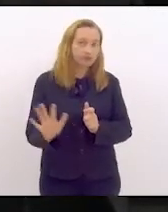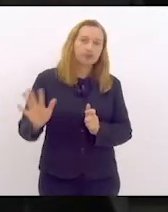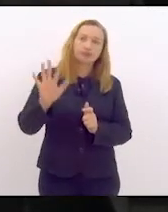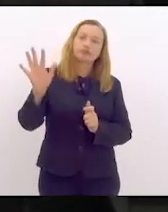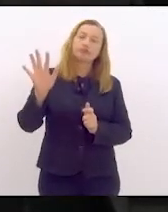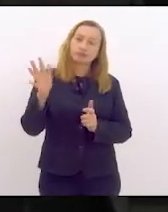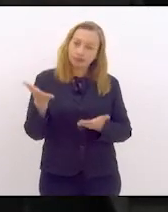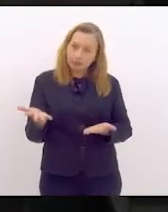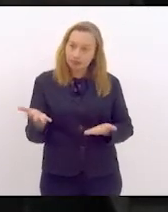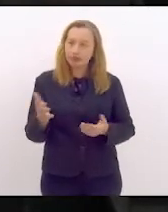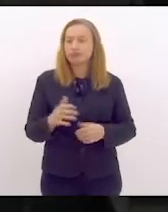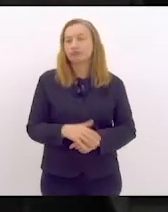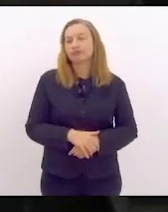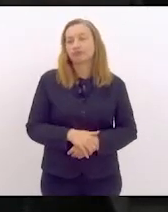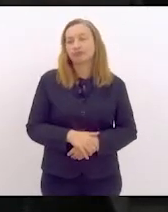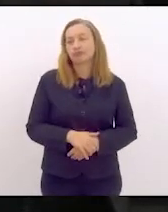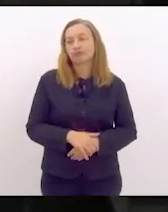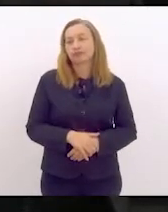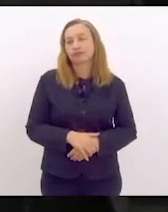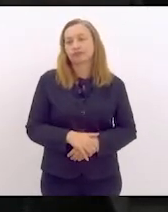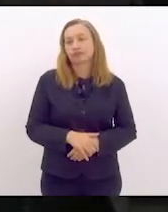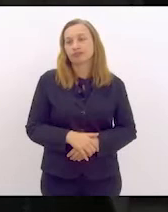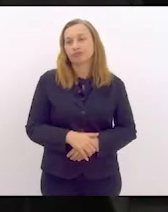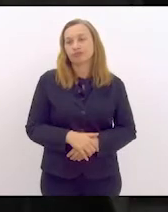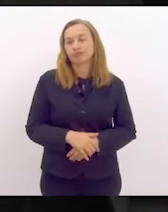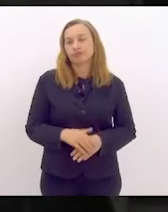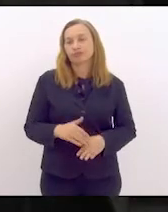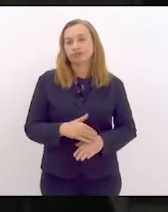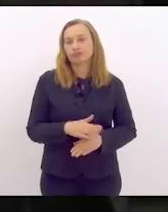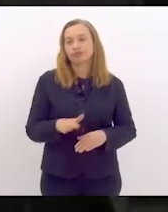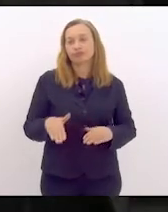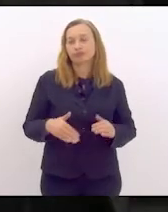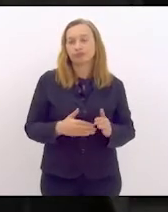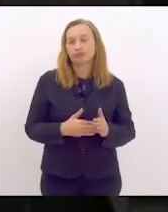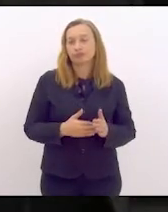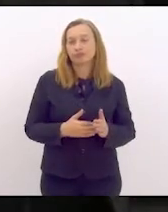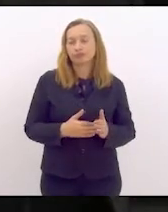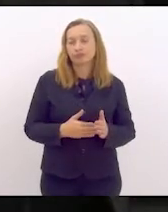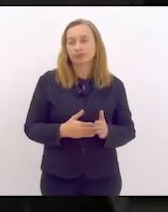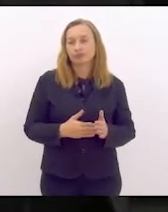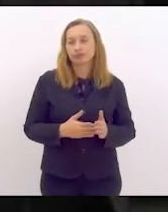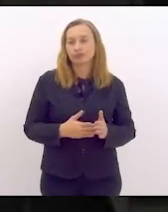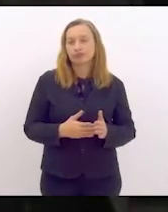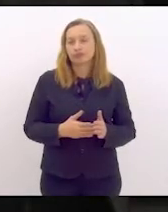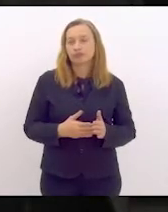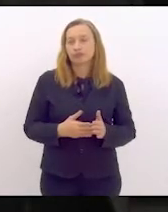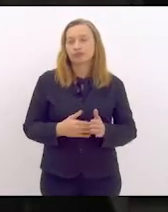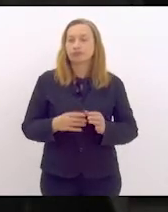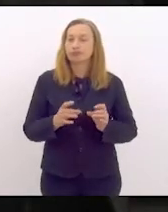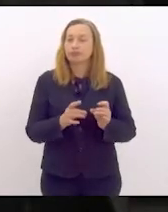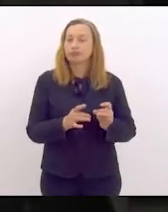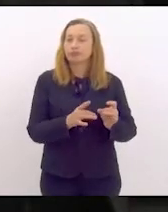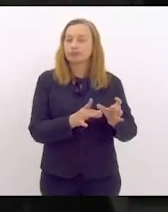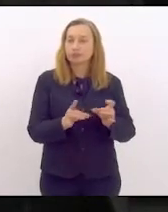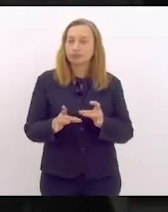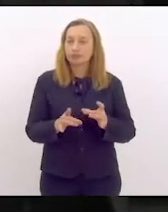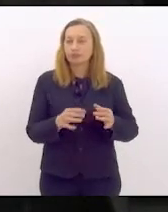absurdos, ganhando com isso toda a cadeia de intermediação. Então, senhora